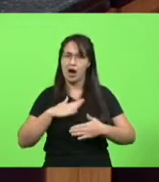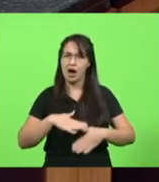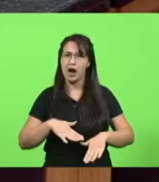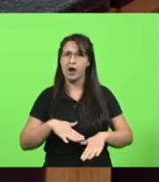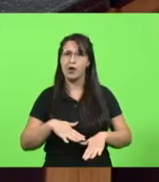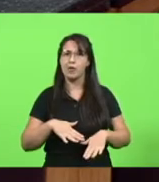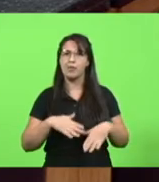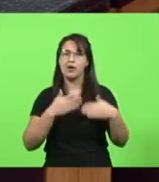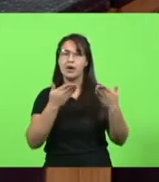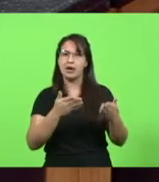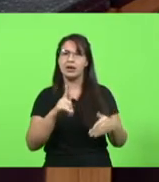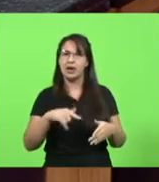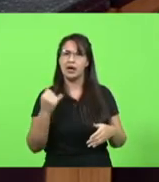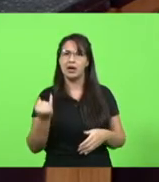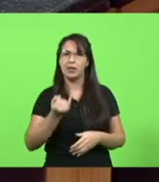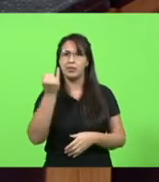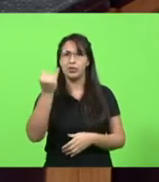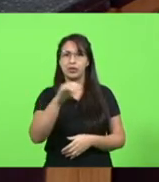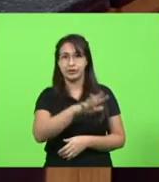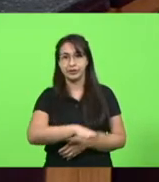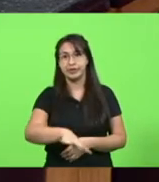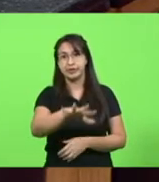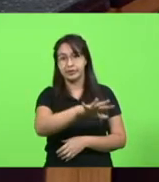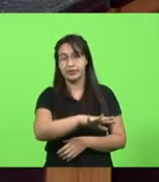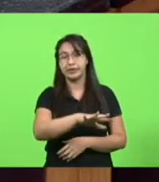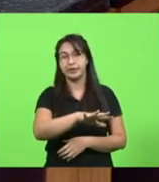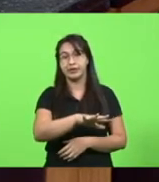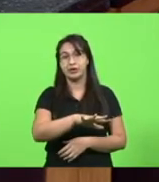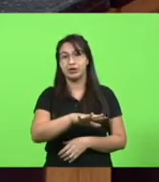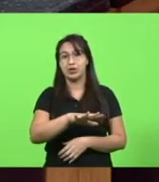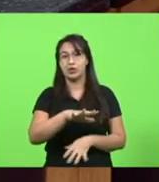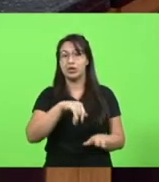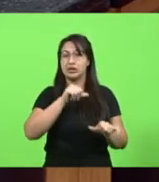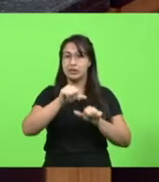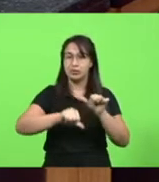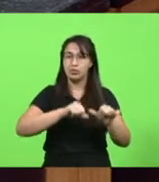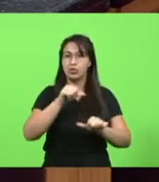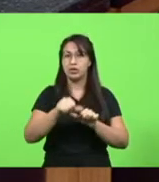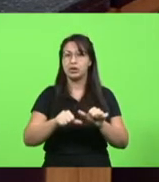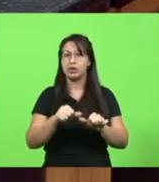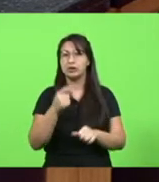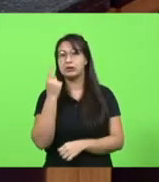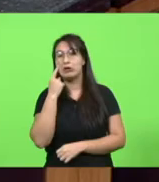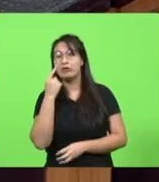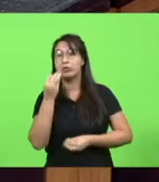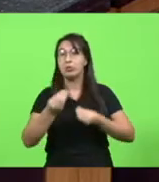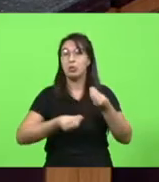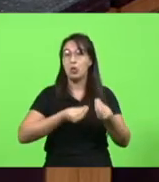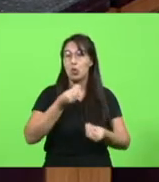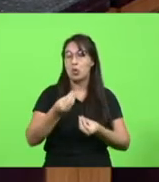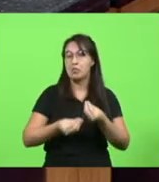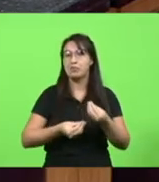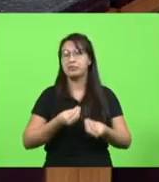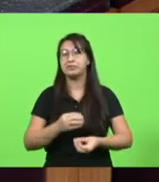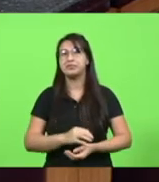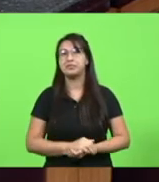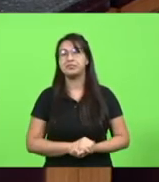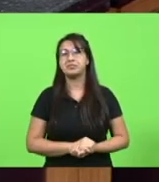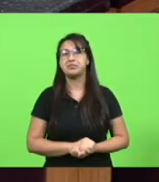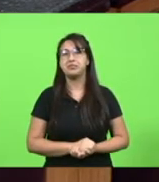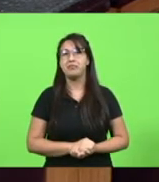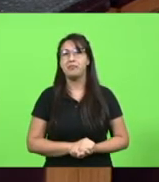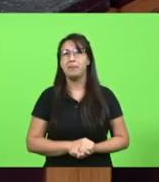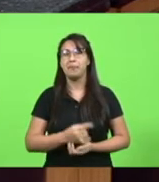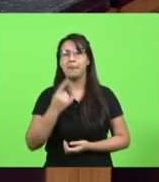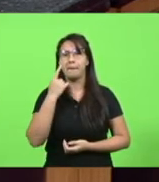importante pilar econômico da nossa região. E é nessa transição que estamos trabalhando. Veja, nós